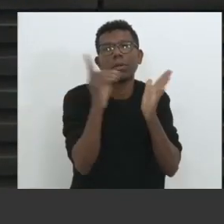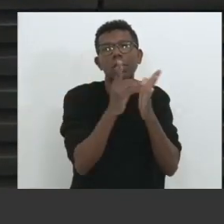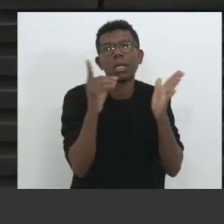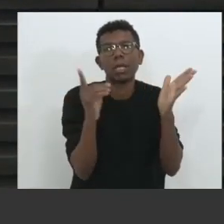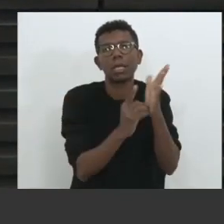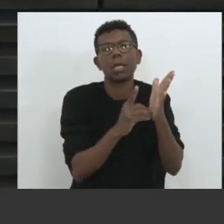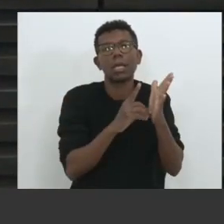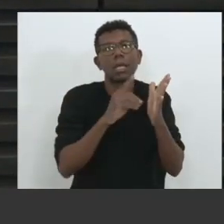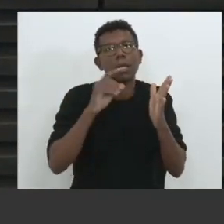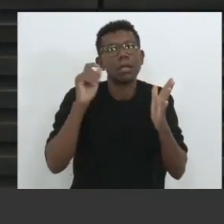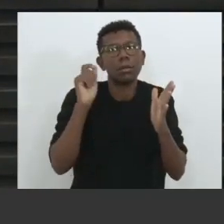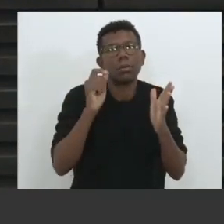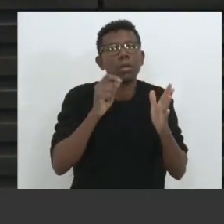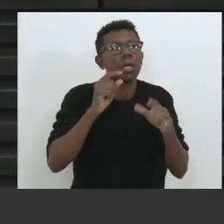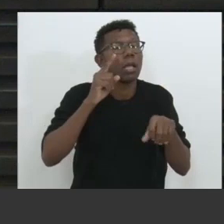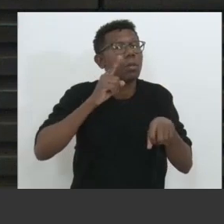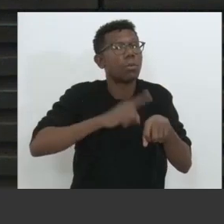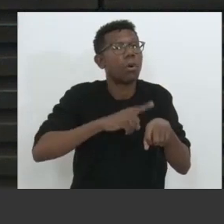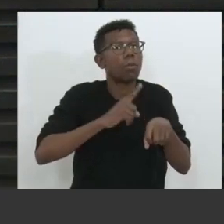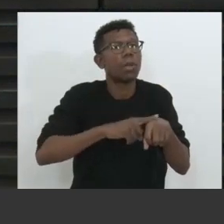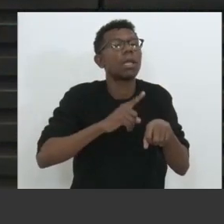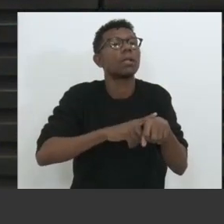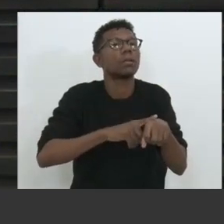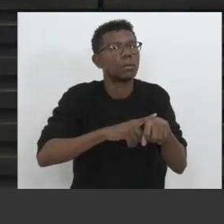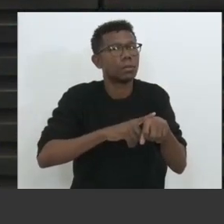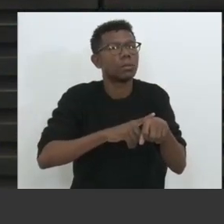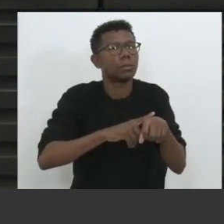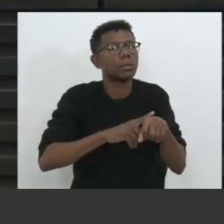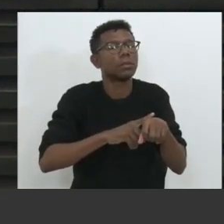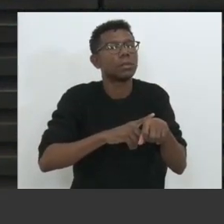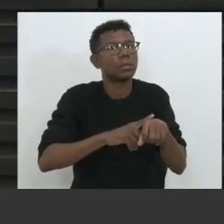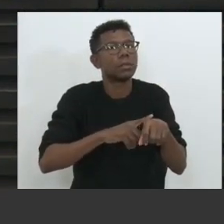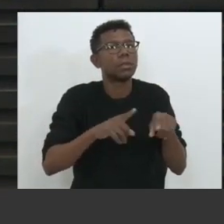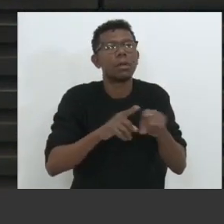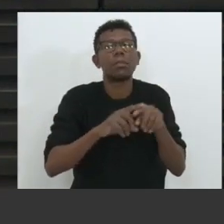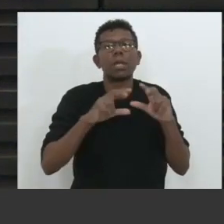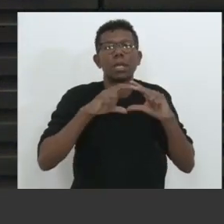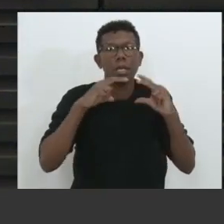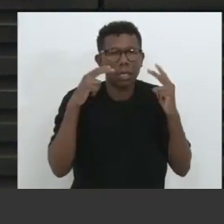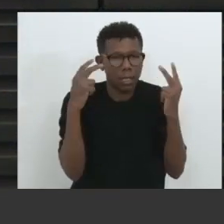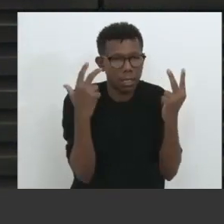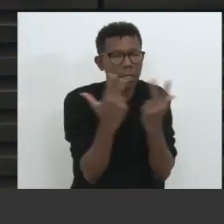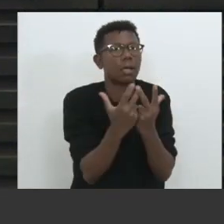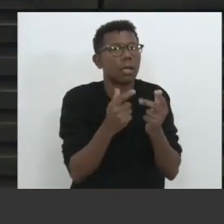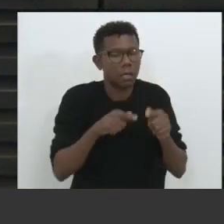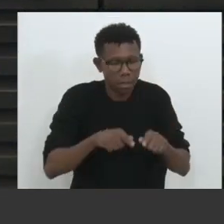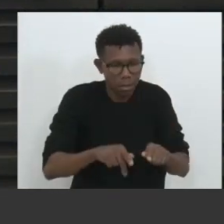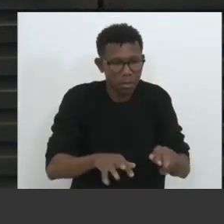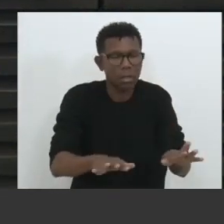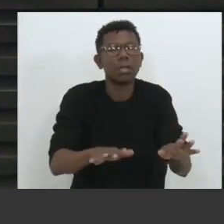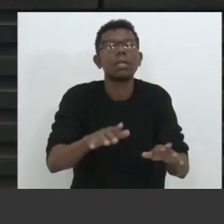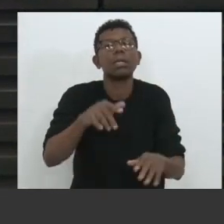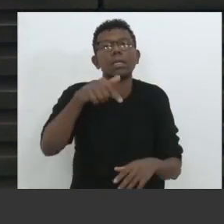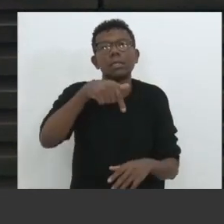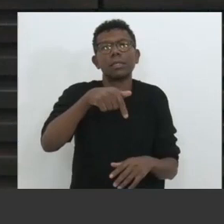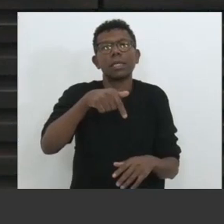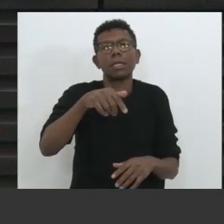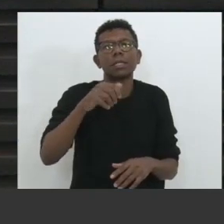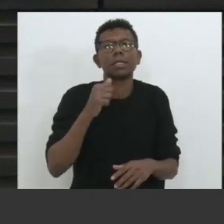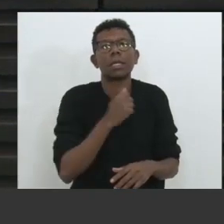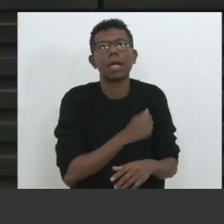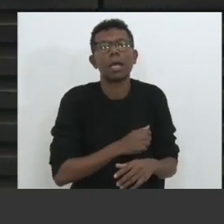em vigor na data de sua publicação Câmara Municipal de Guarulhos 7 de agosto de 2023